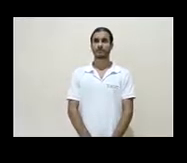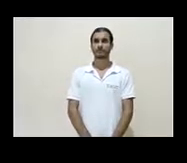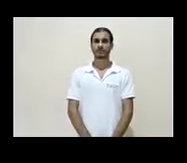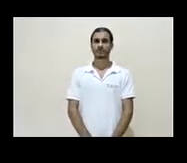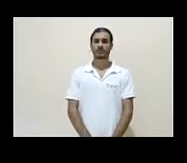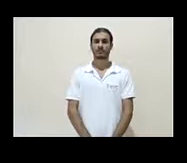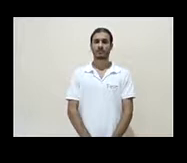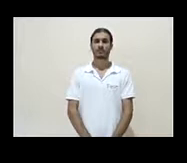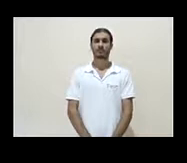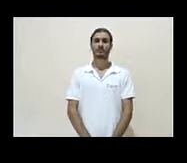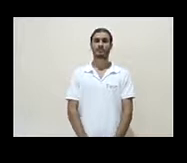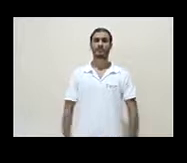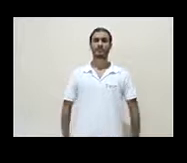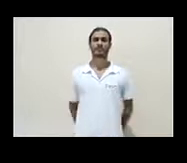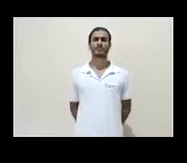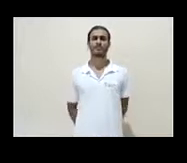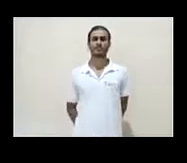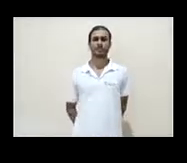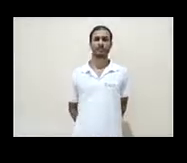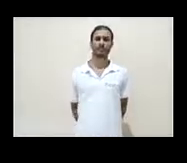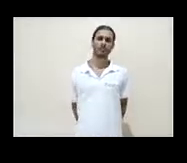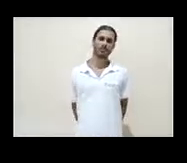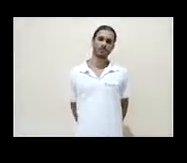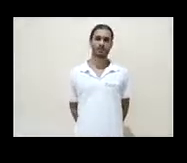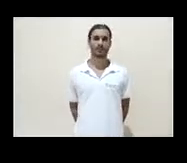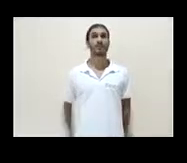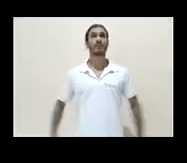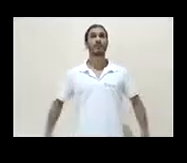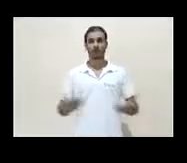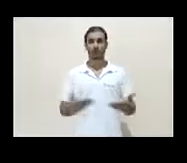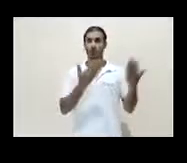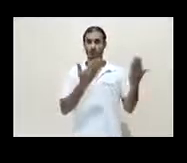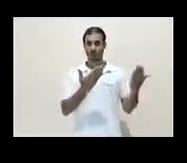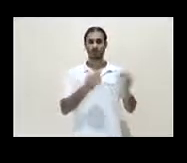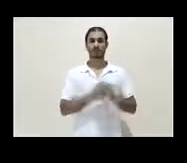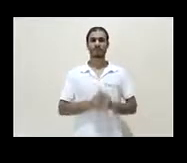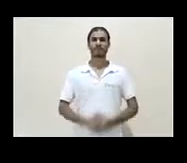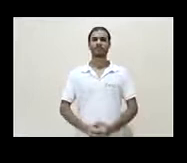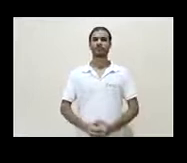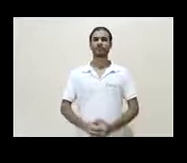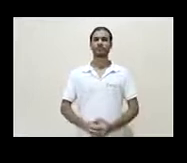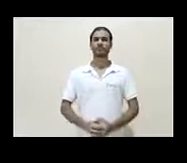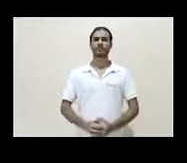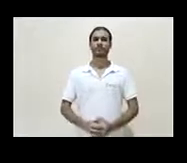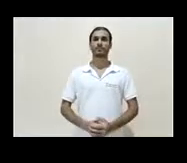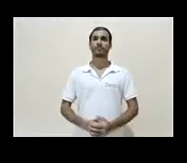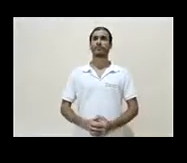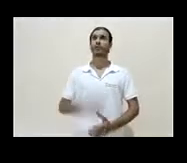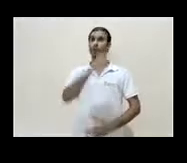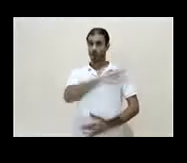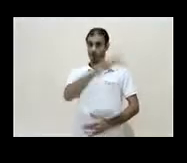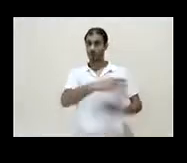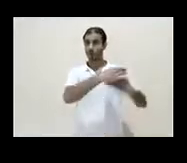Vou colocar no PDF, então. Então, tá aí. Eu e a professora orientadora, Márcia